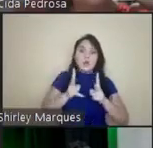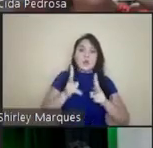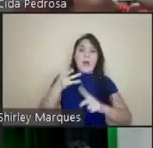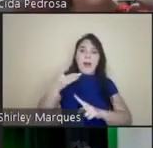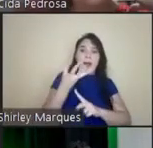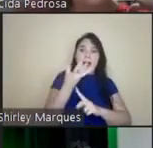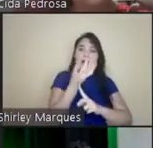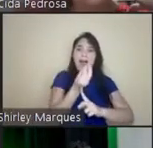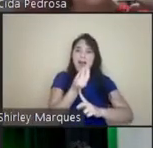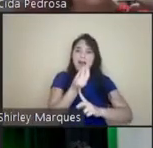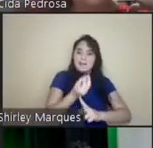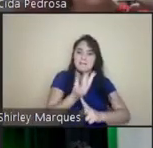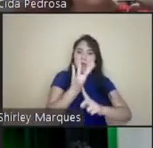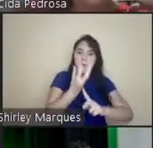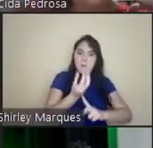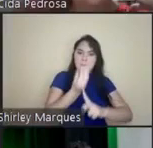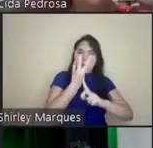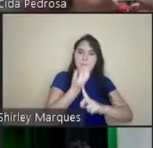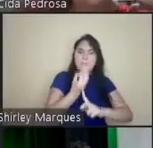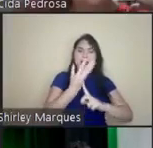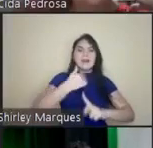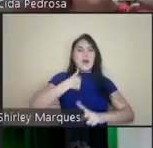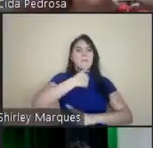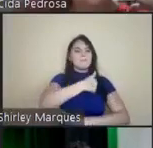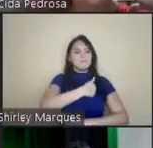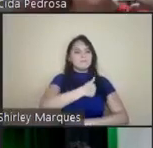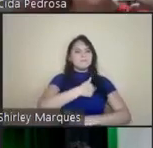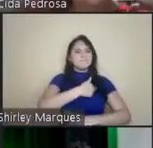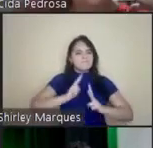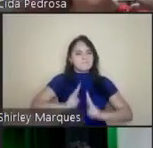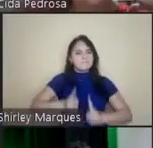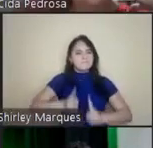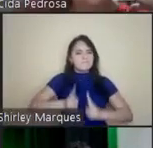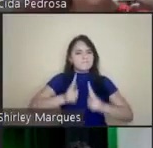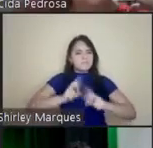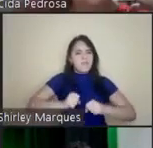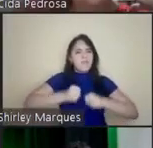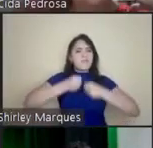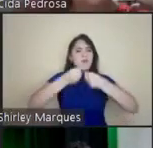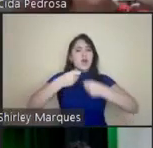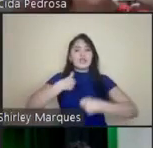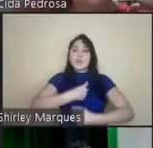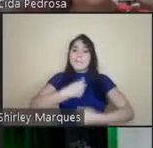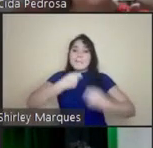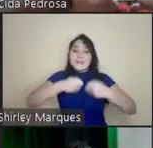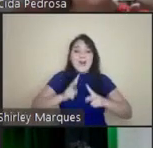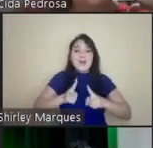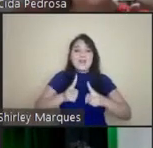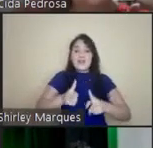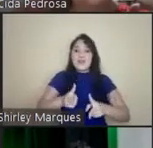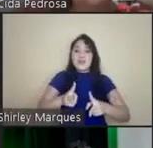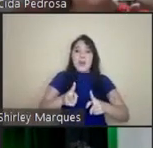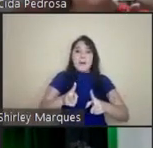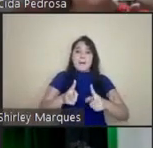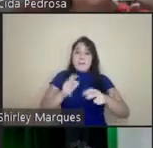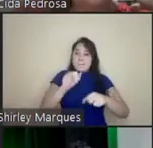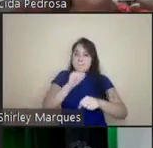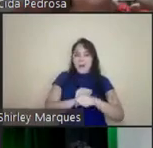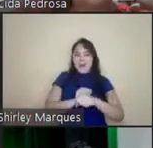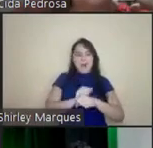pulsando, viva, para que a gente tenha esse estímulo de continuar, porque vamos precisar continuar, a gente não pode falir. Nós não podemos